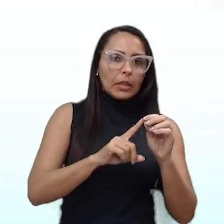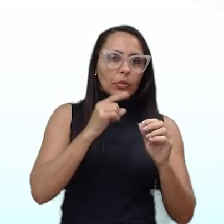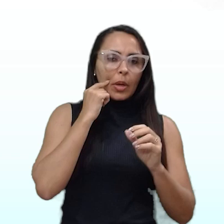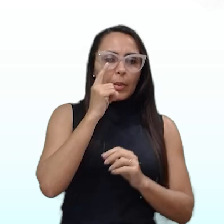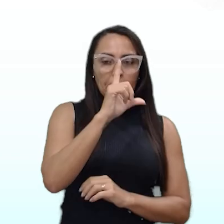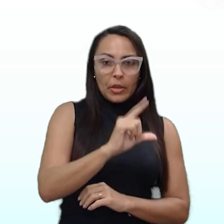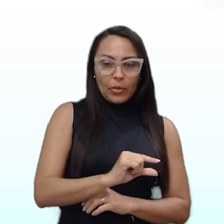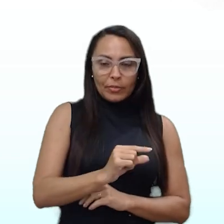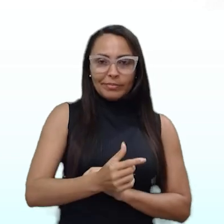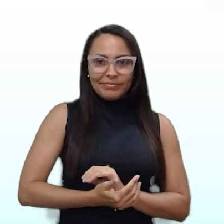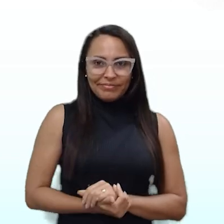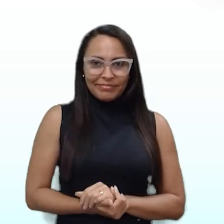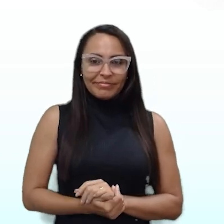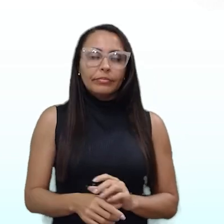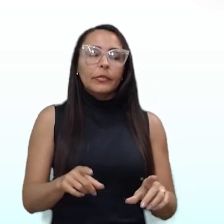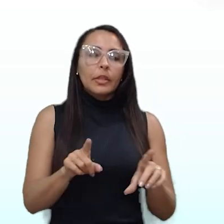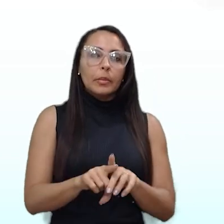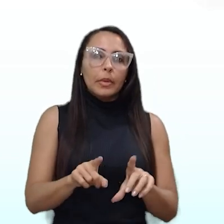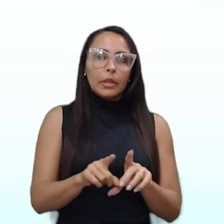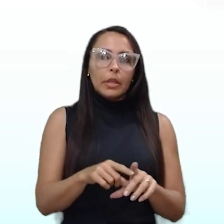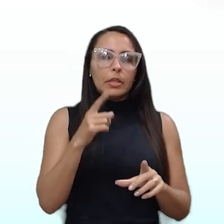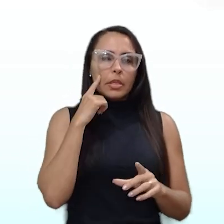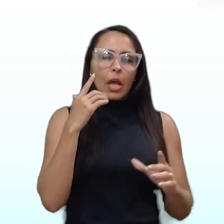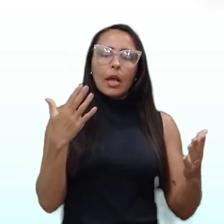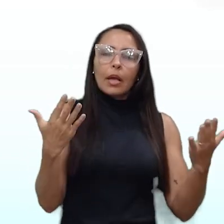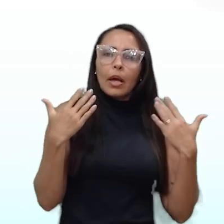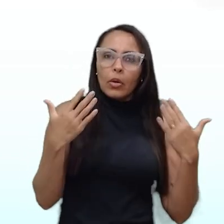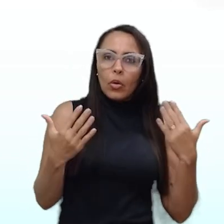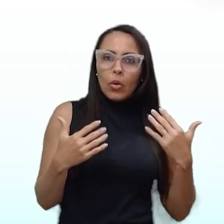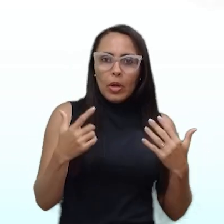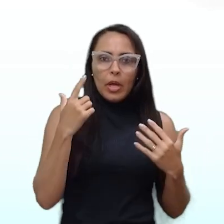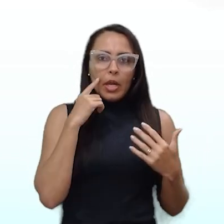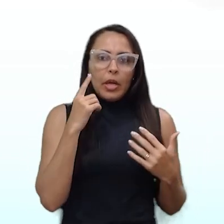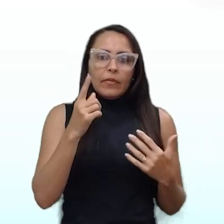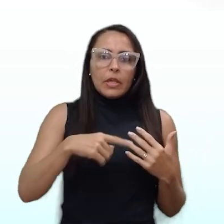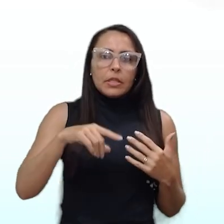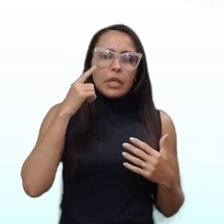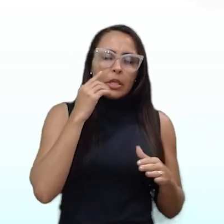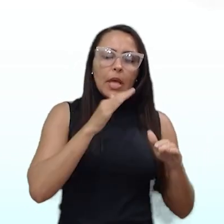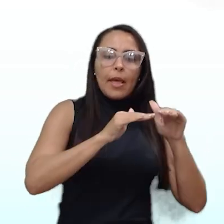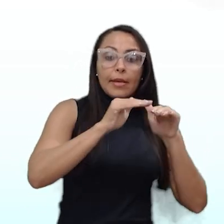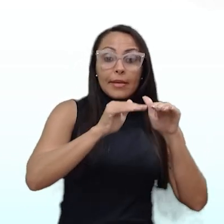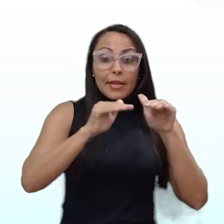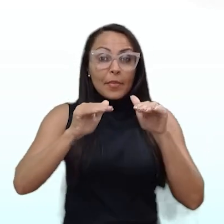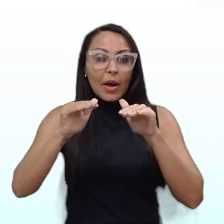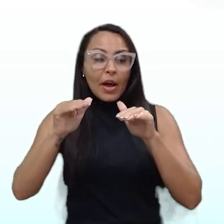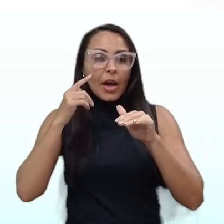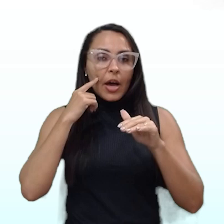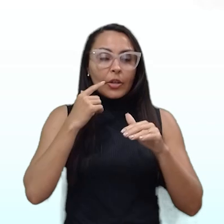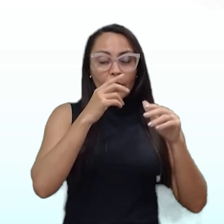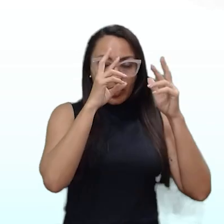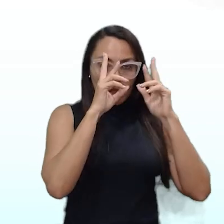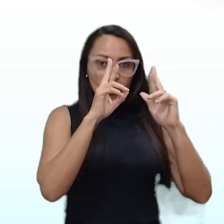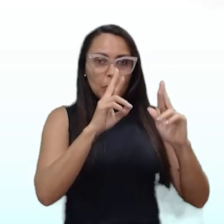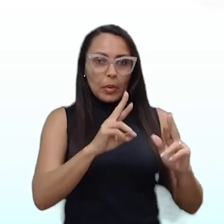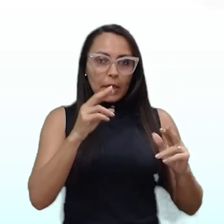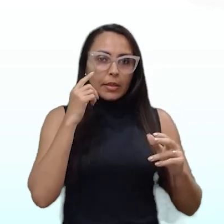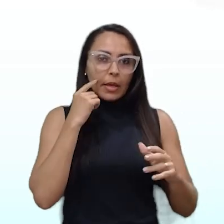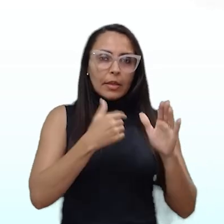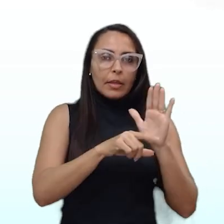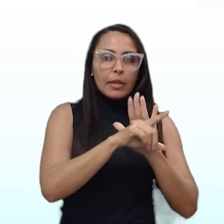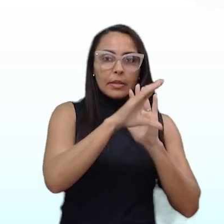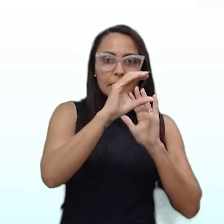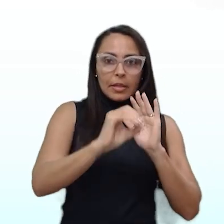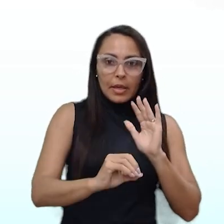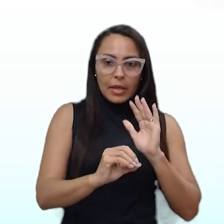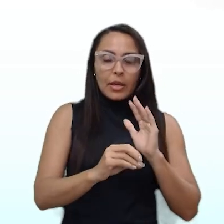menor temperatura. Vimos também que esse calor ele vai ser equilibrado, ele vai obedecer a chamada lei zero